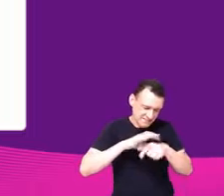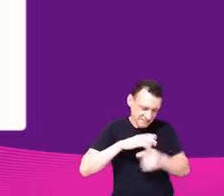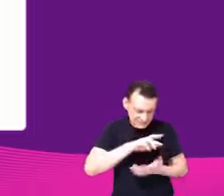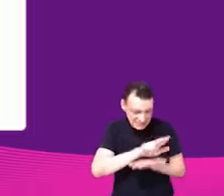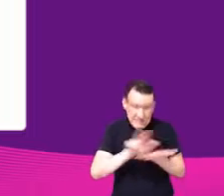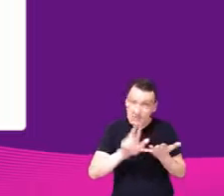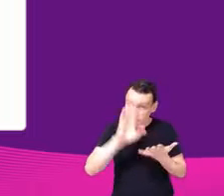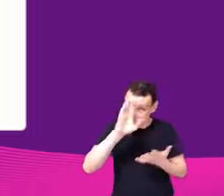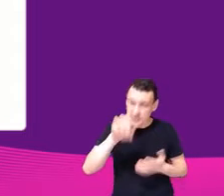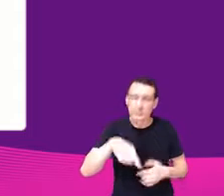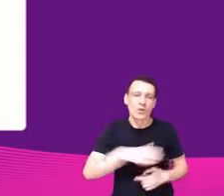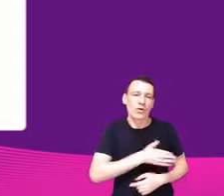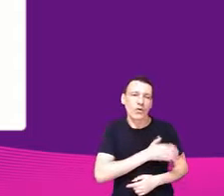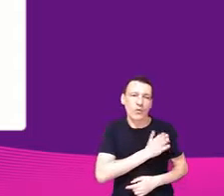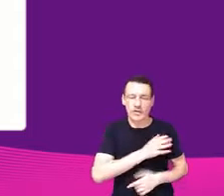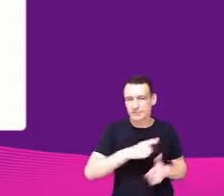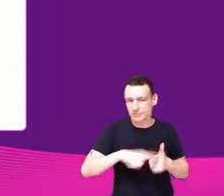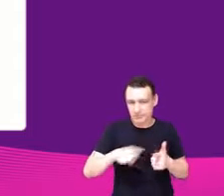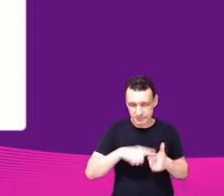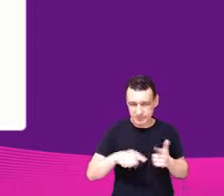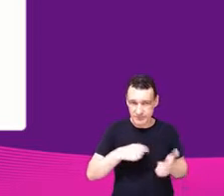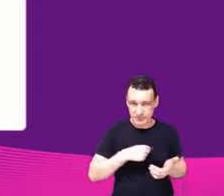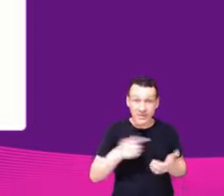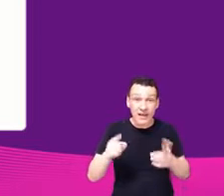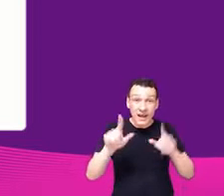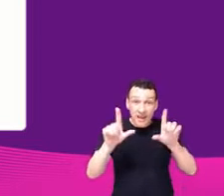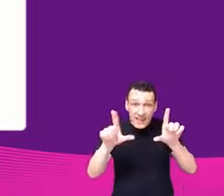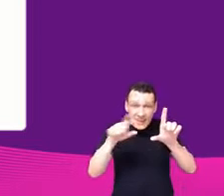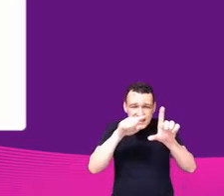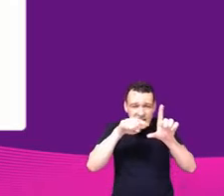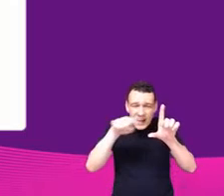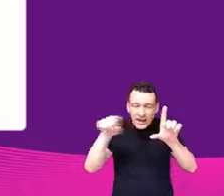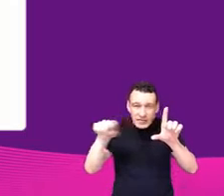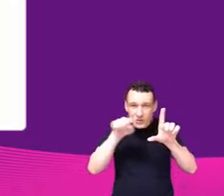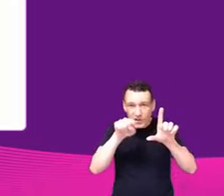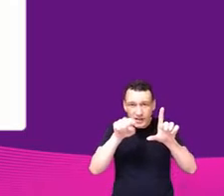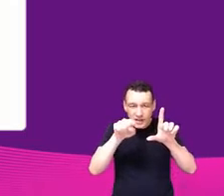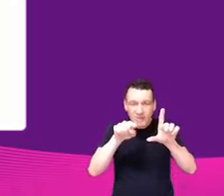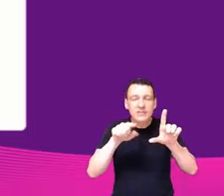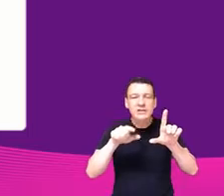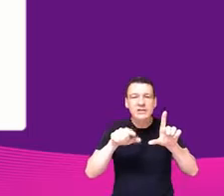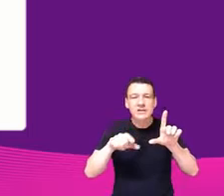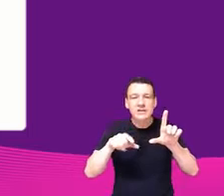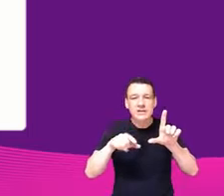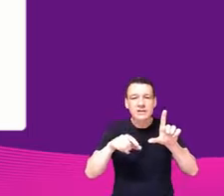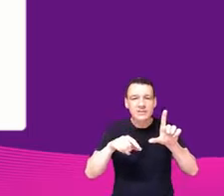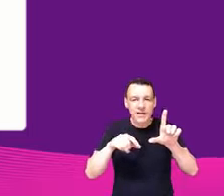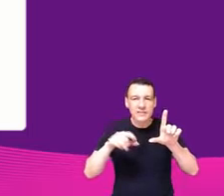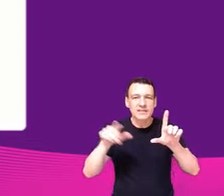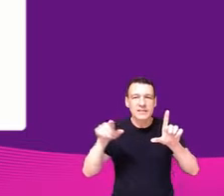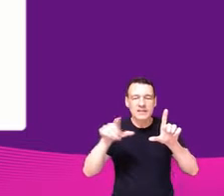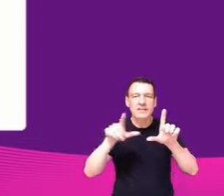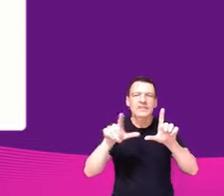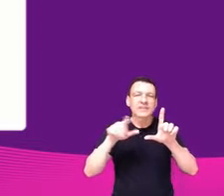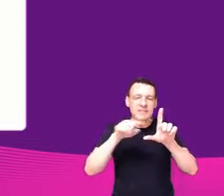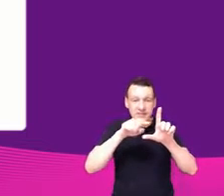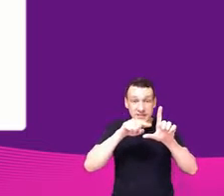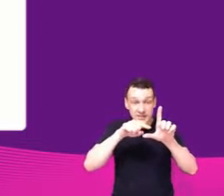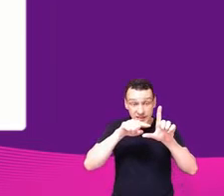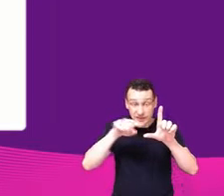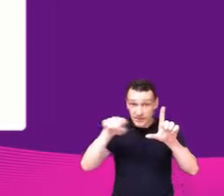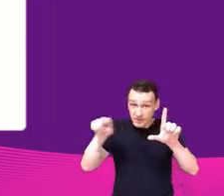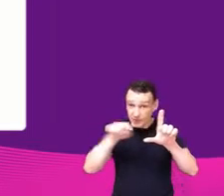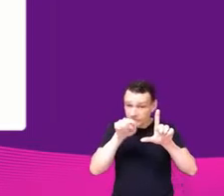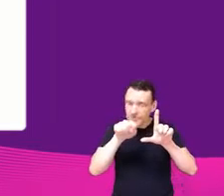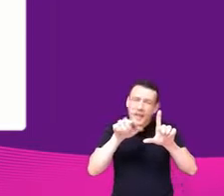cardiovascular. Então, esse gráfico aqui é um segmento, né, de pacientes depois do diagnóstico da doença renal crônica, aqui em